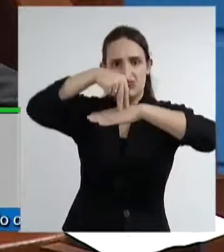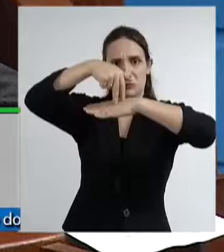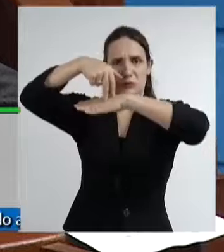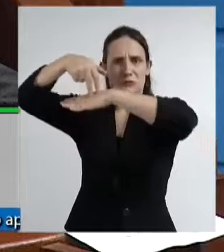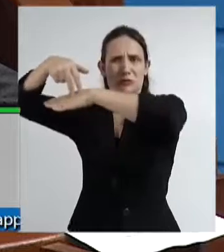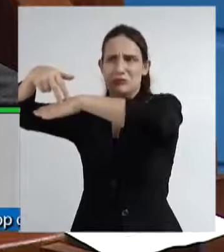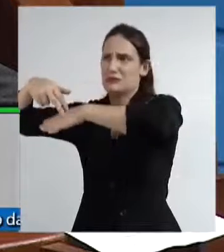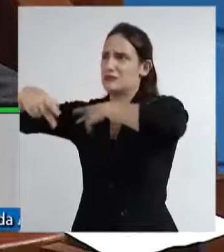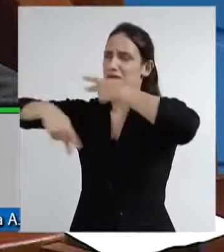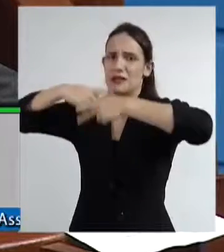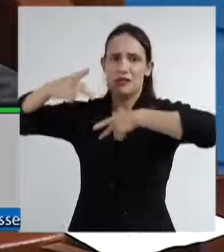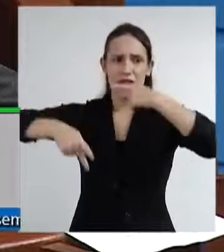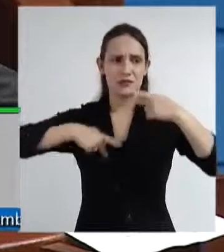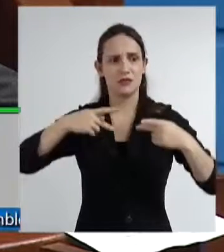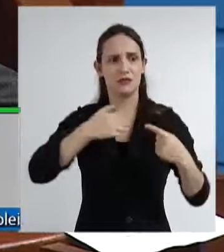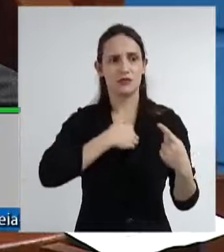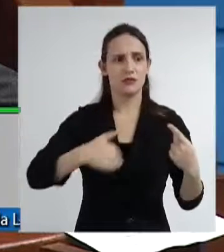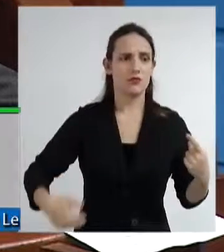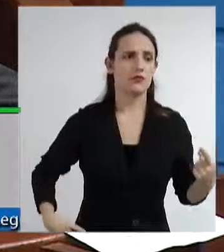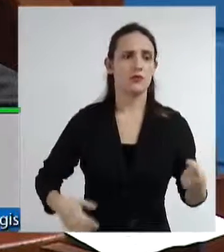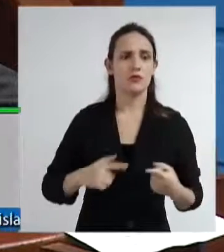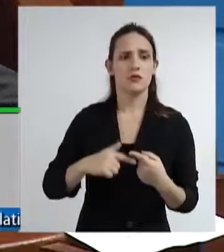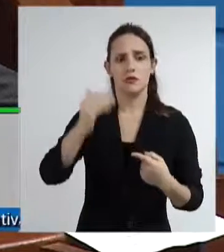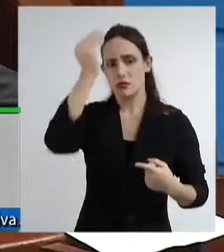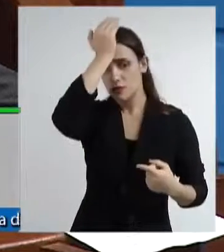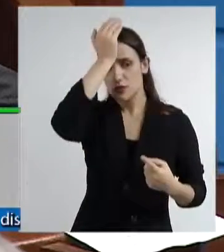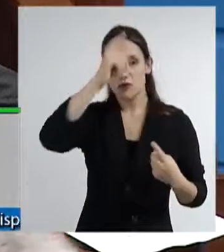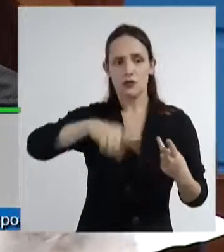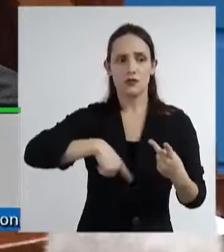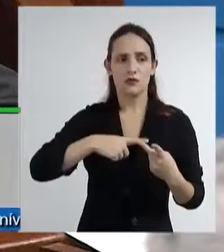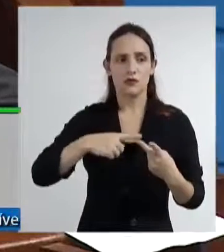Reinaldo Azambuja e do presidente Jair Bolsonaro.